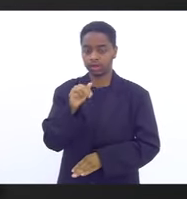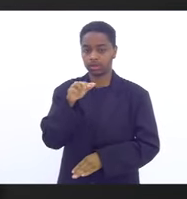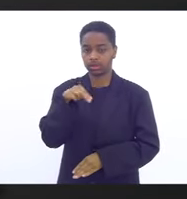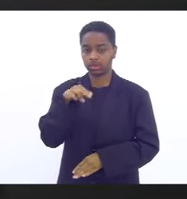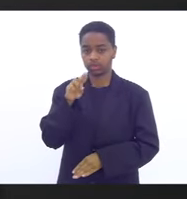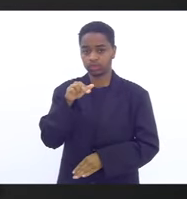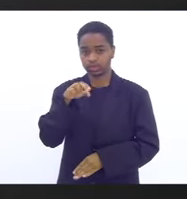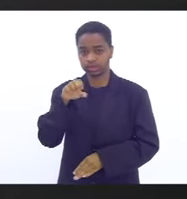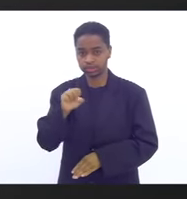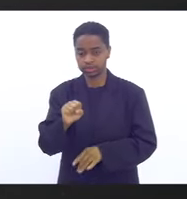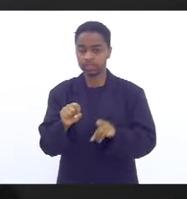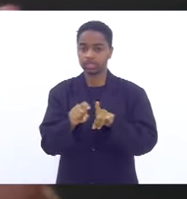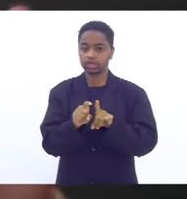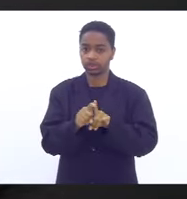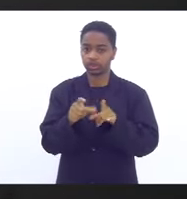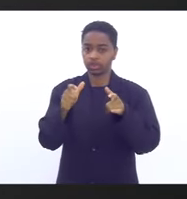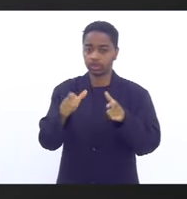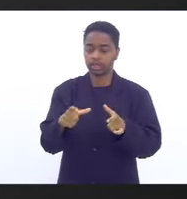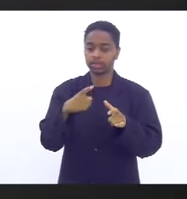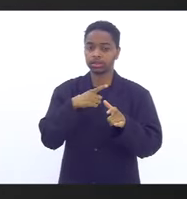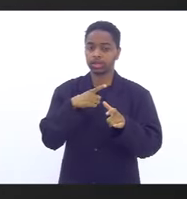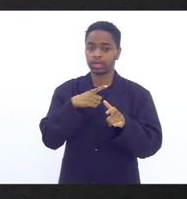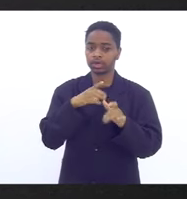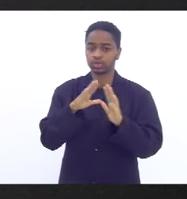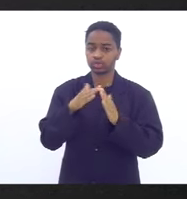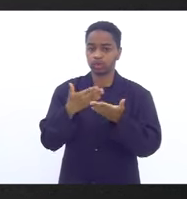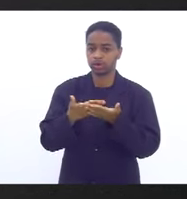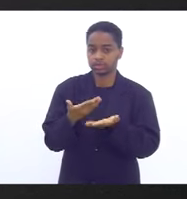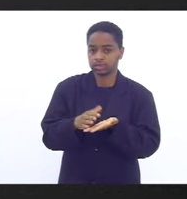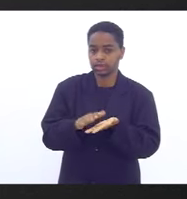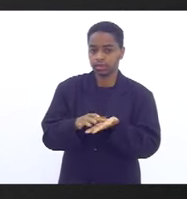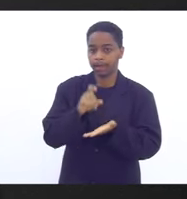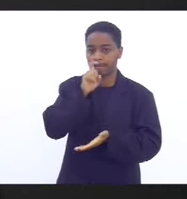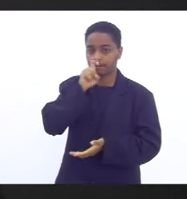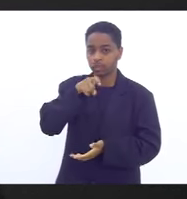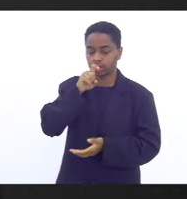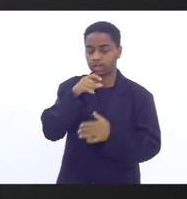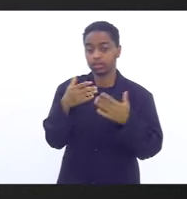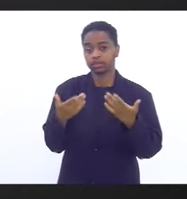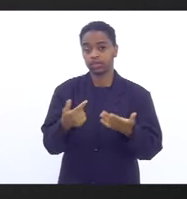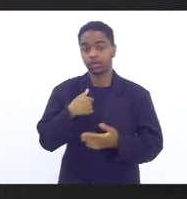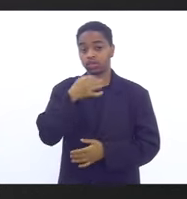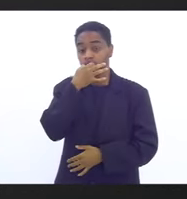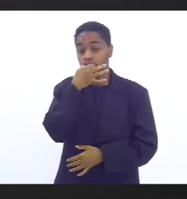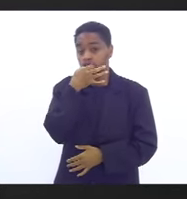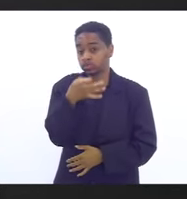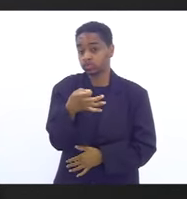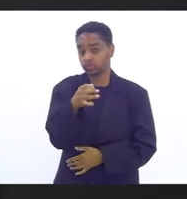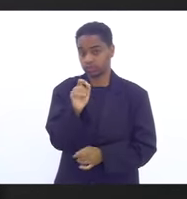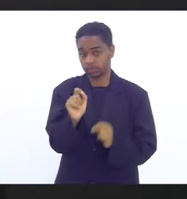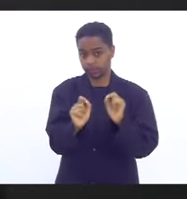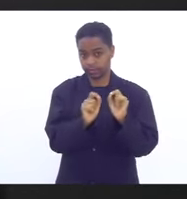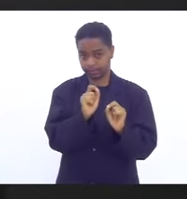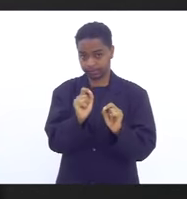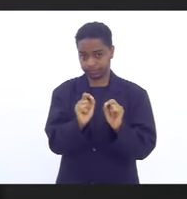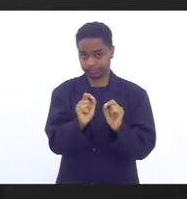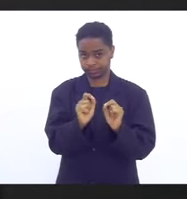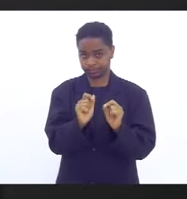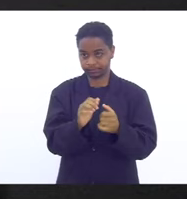Portela. O conjunto todo ficou sem luz. O que eu quero sugerir, senhor presidente, é